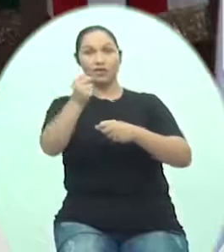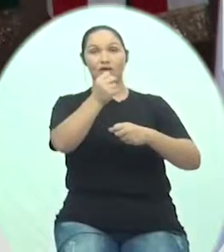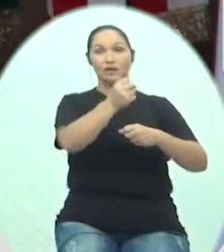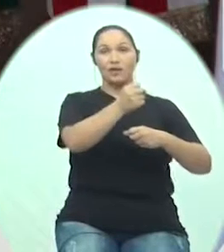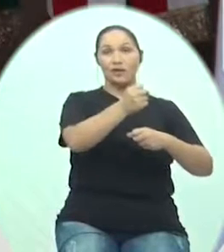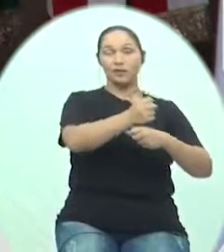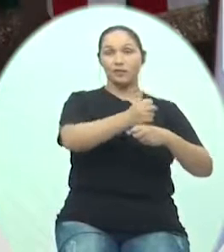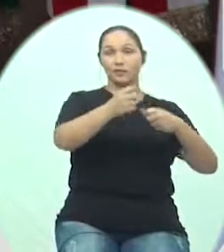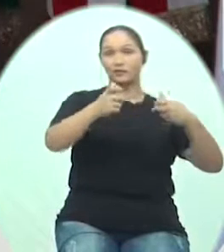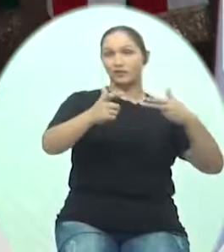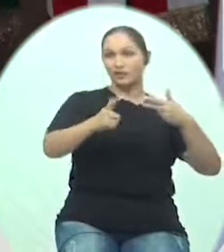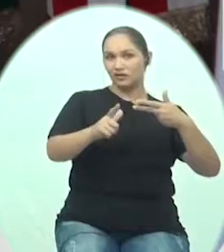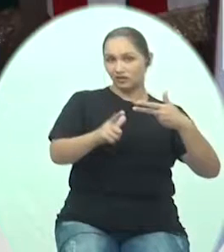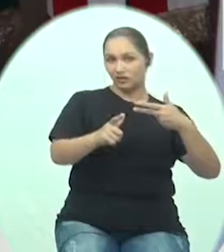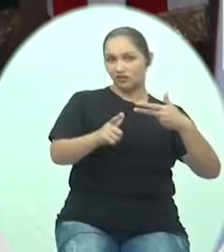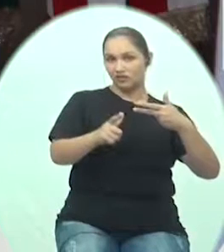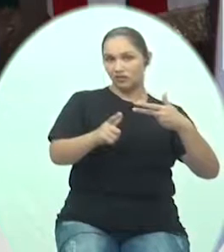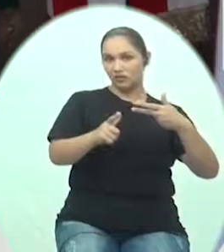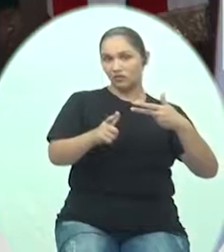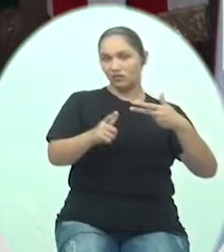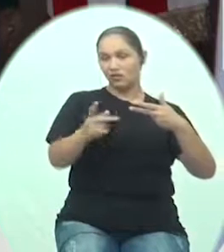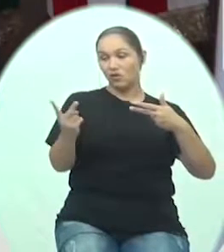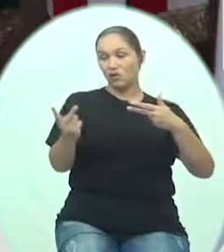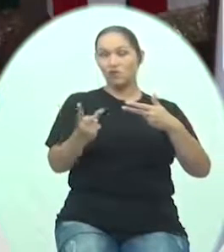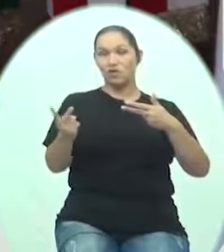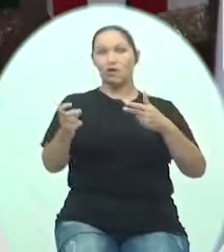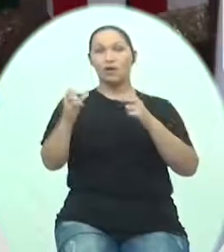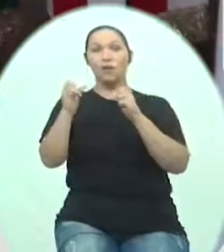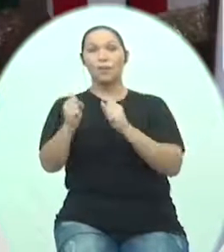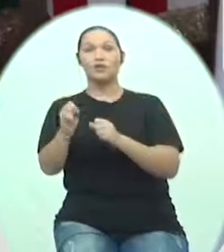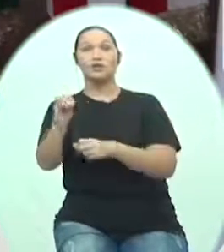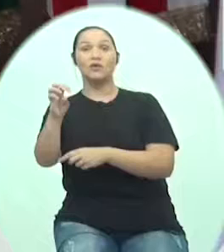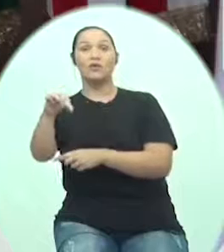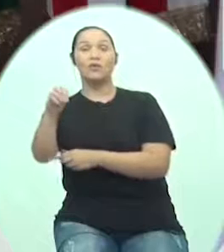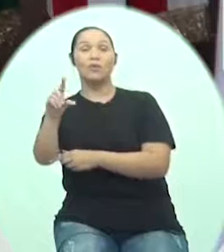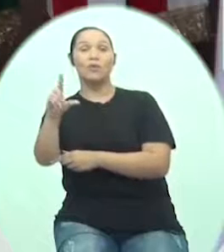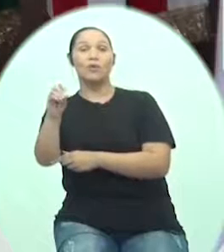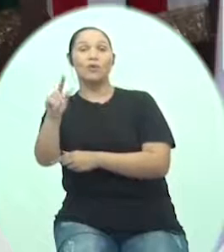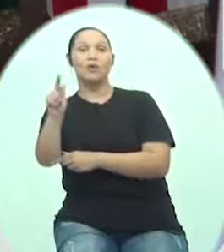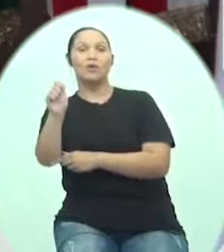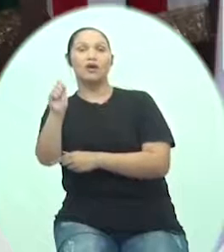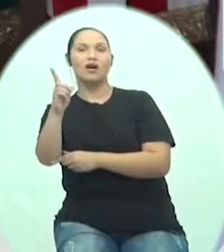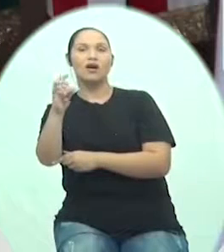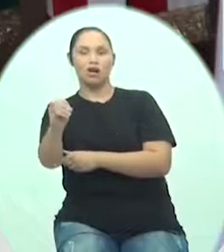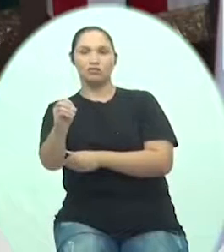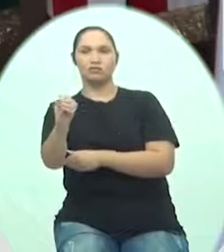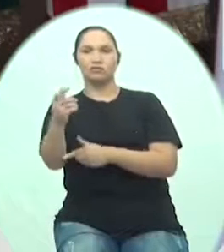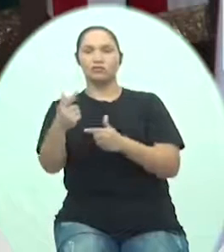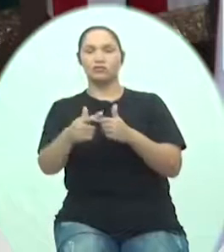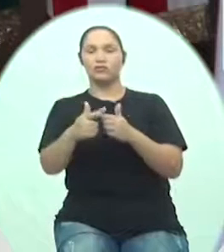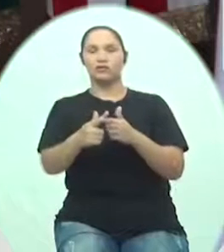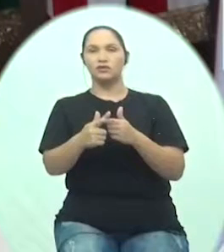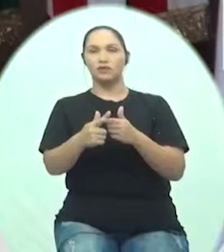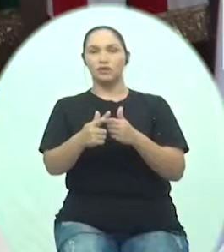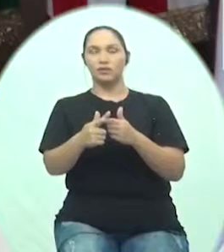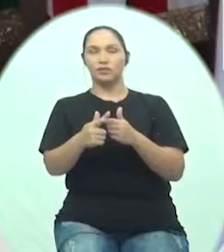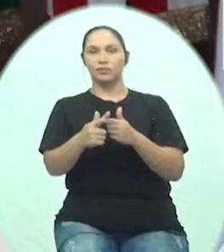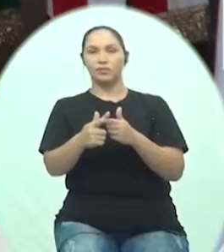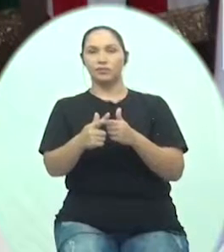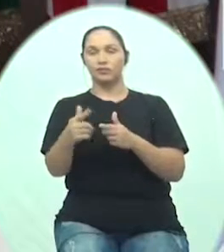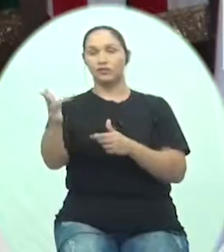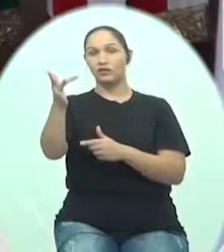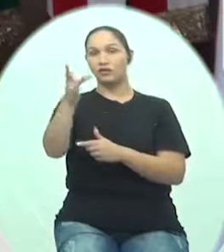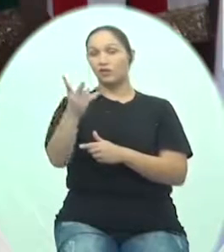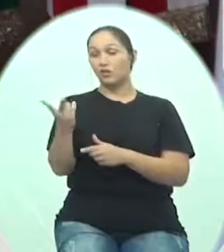pessoas ou de algumas intervenções no município serem feitas entre o executivo e o